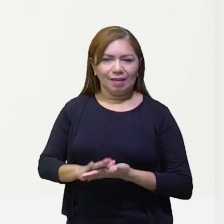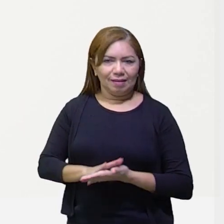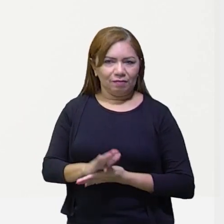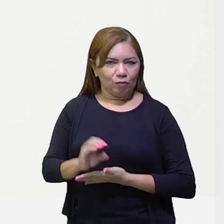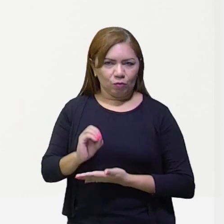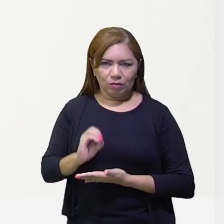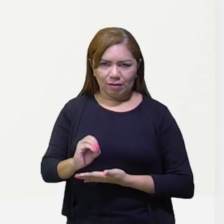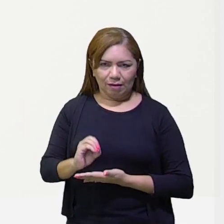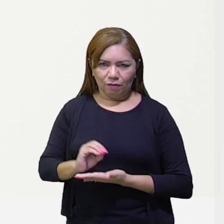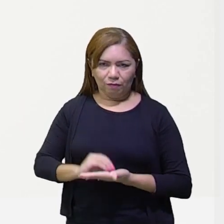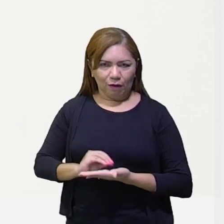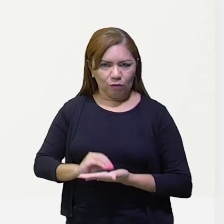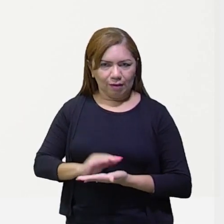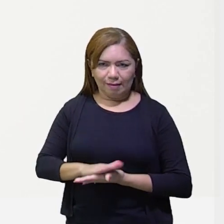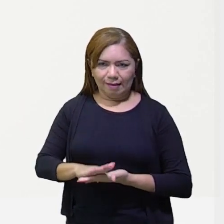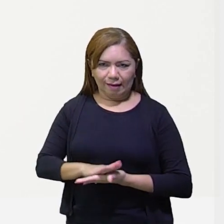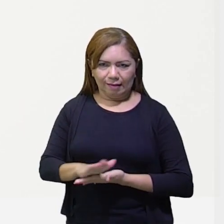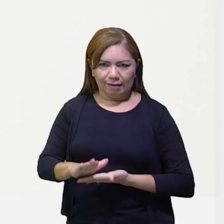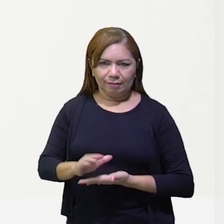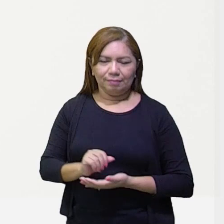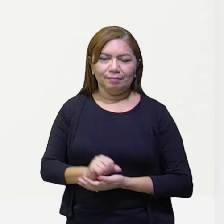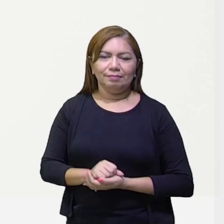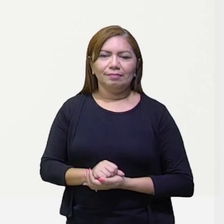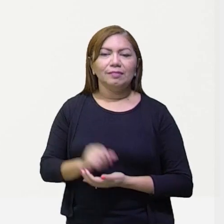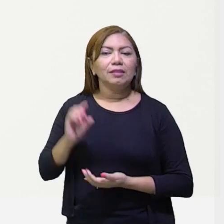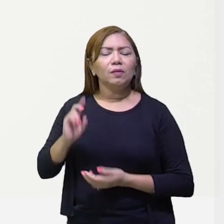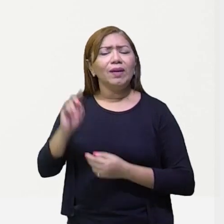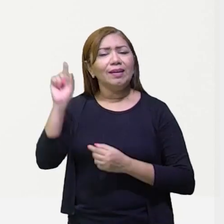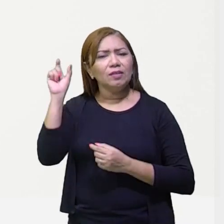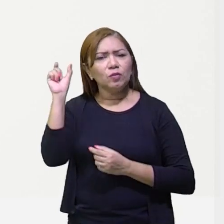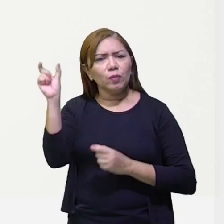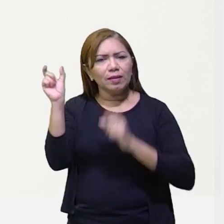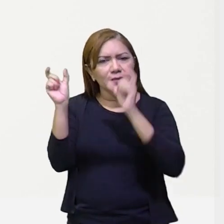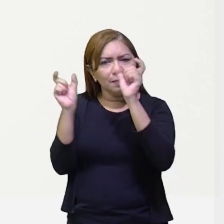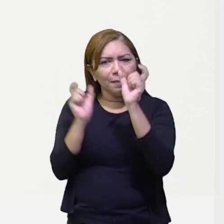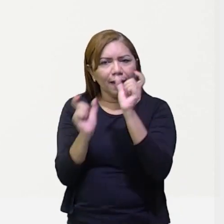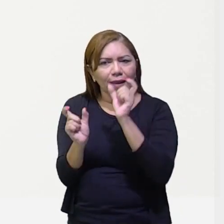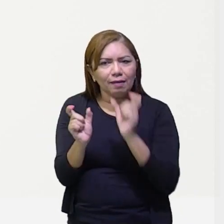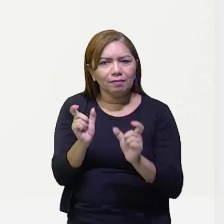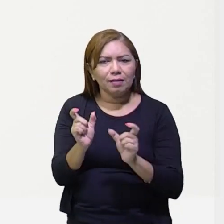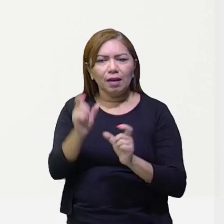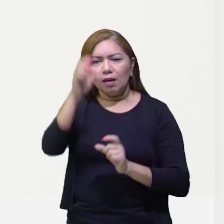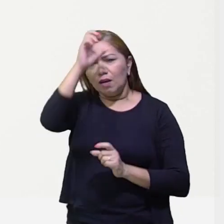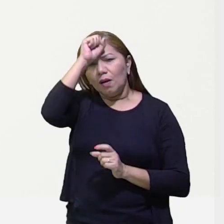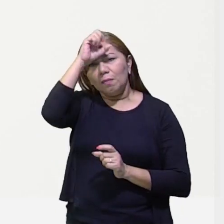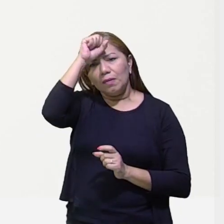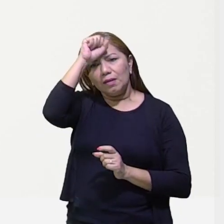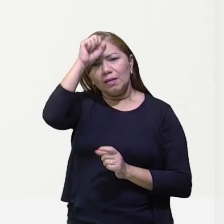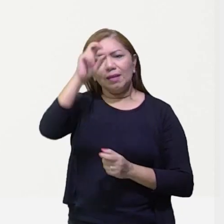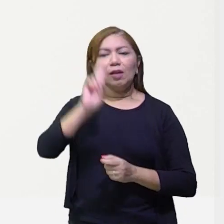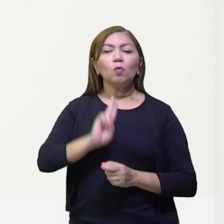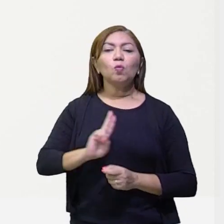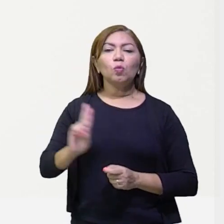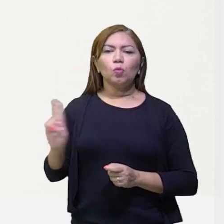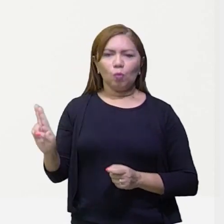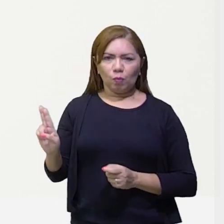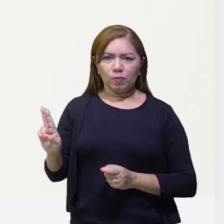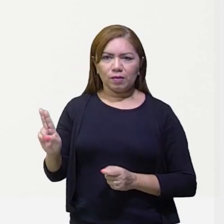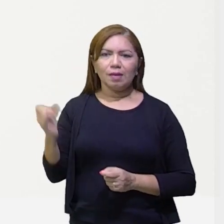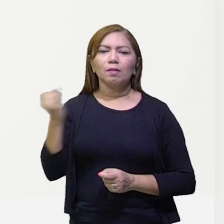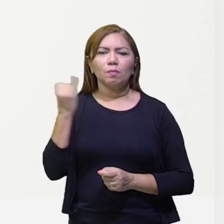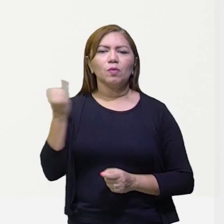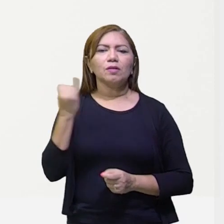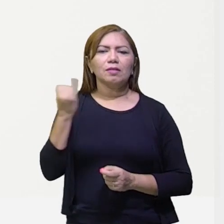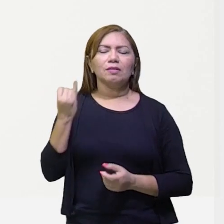é verdade? Então, temos aí os três elementos aí da divisão, ou seja, nós vamos ter aí o dividendo, o divisor e